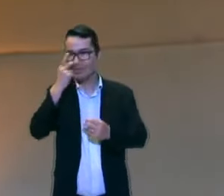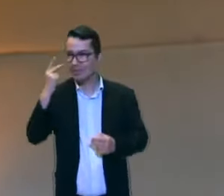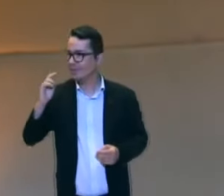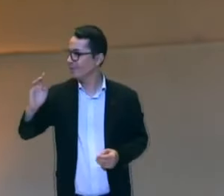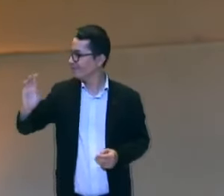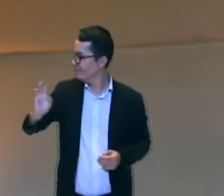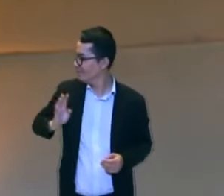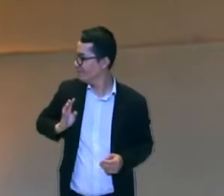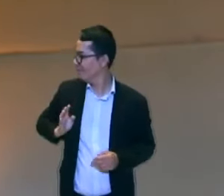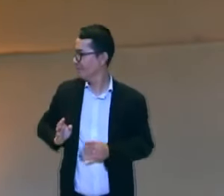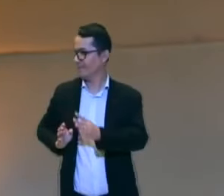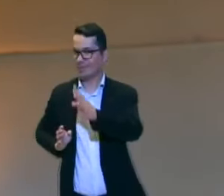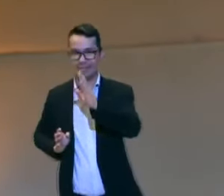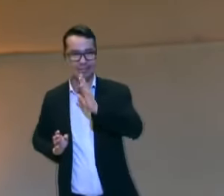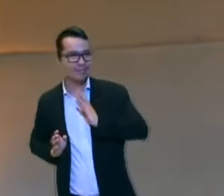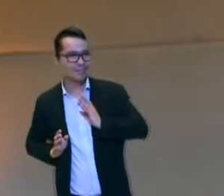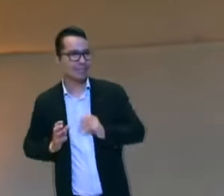muro